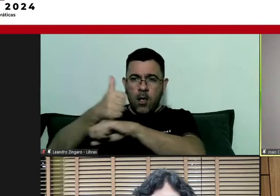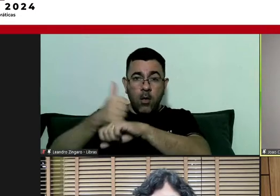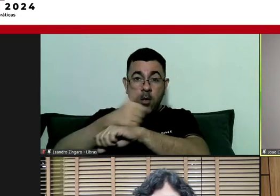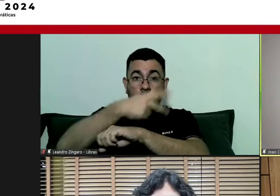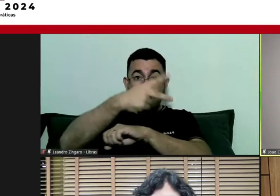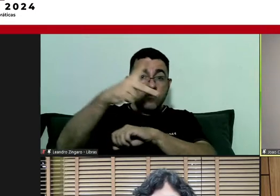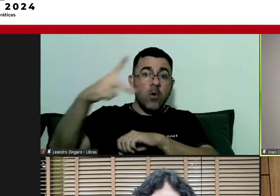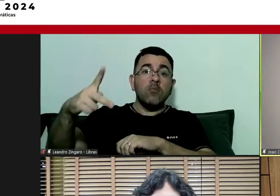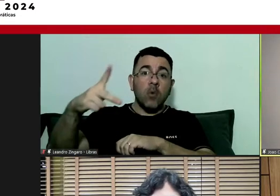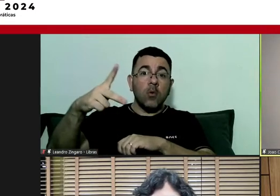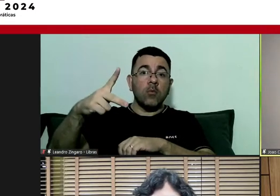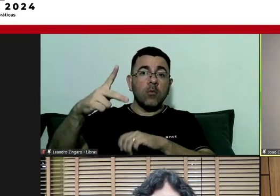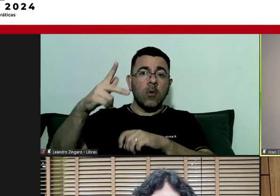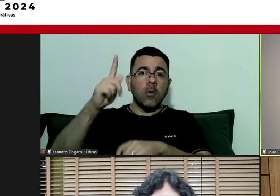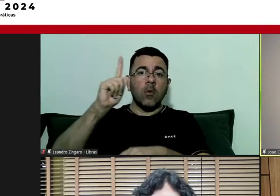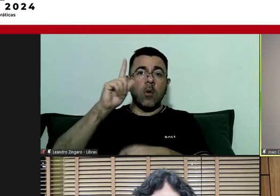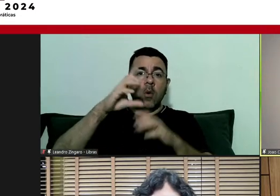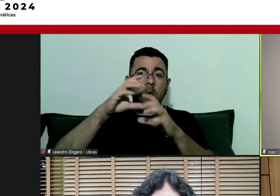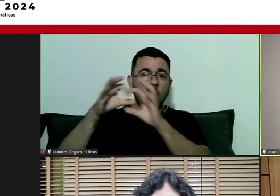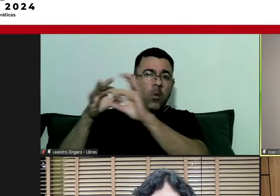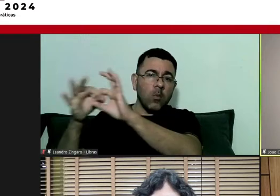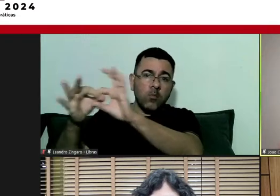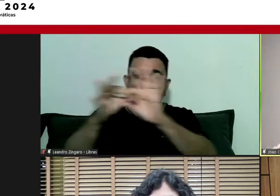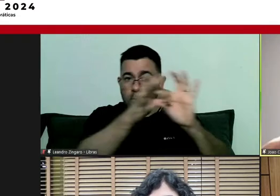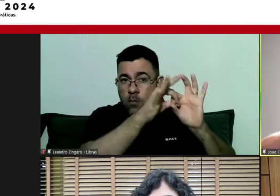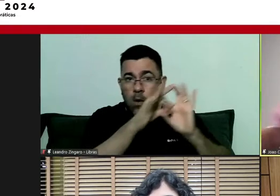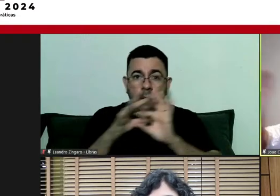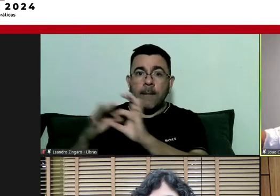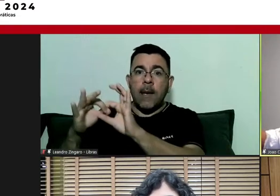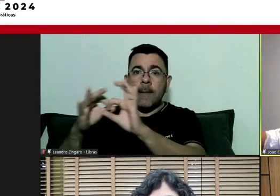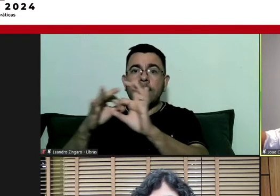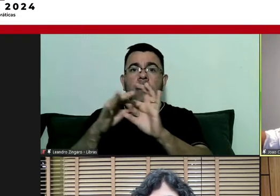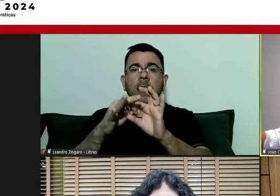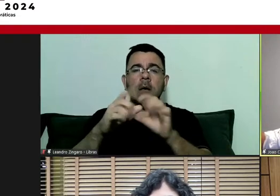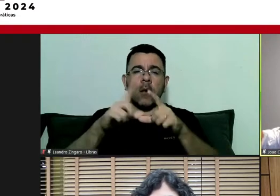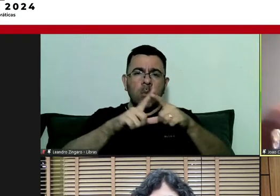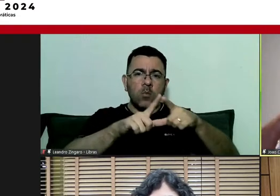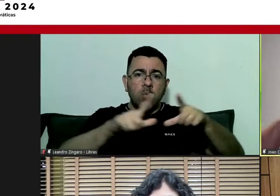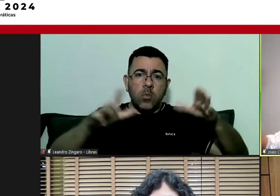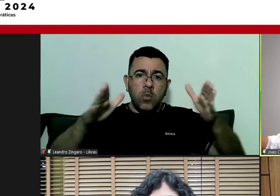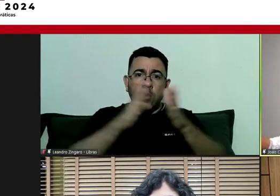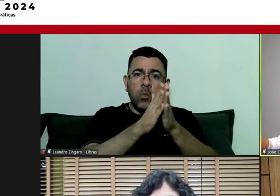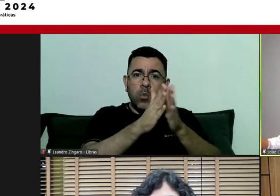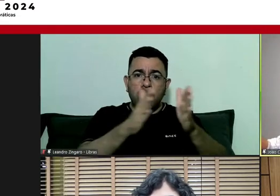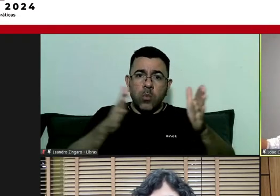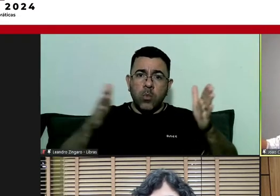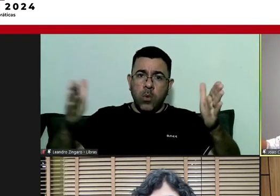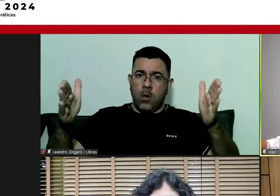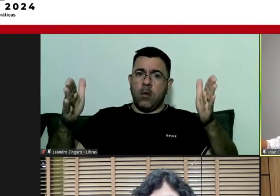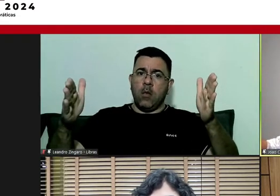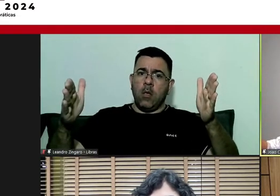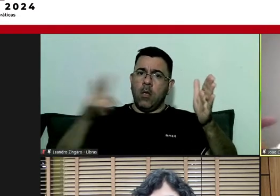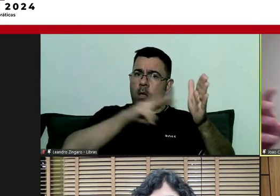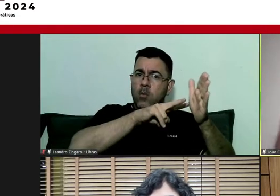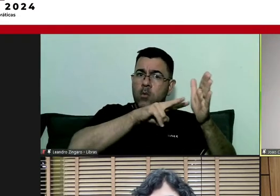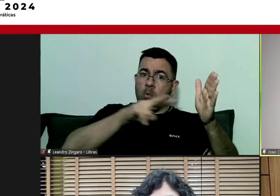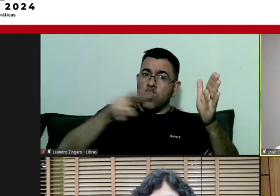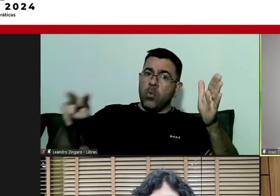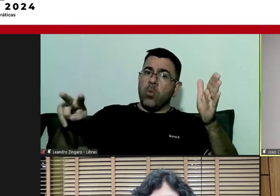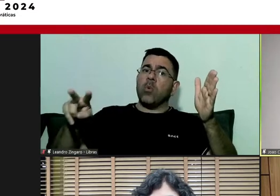passo aqui do conecta é criando uma trajetória plena do cidadão e do Servidor para que cada um